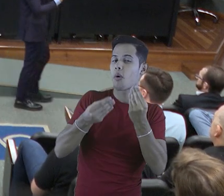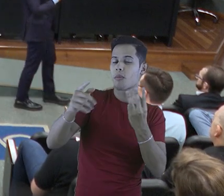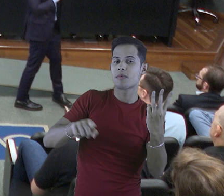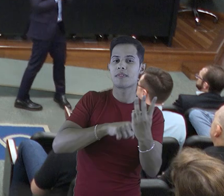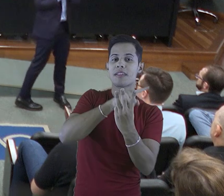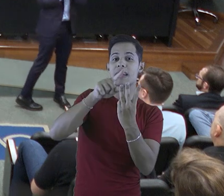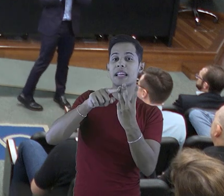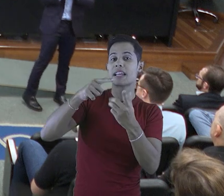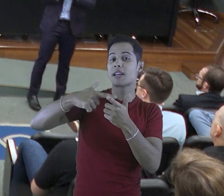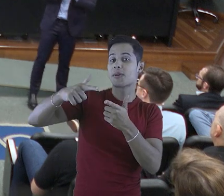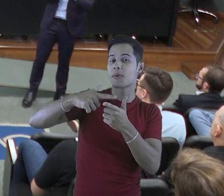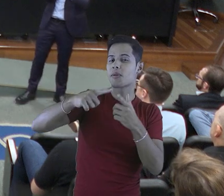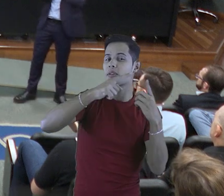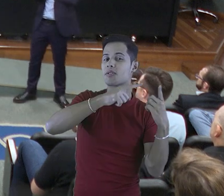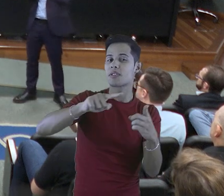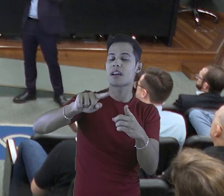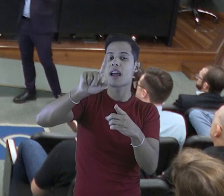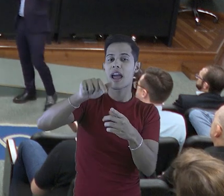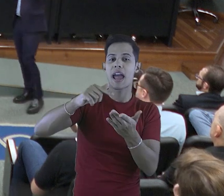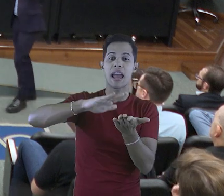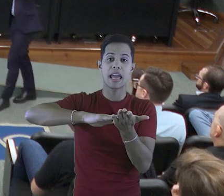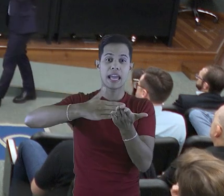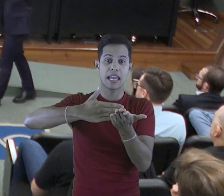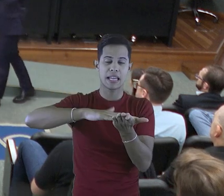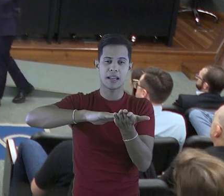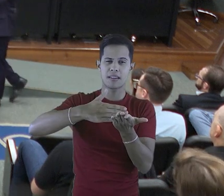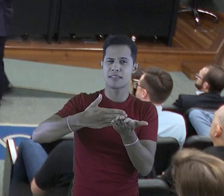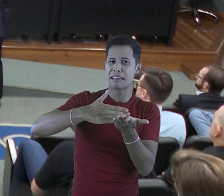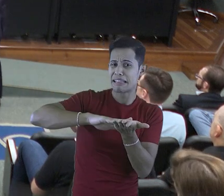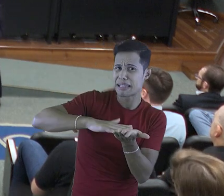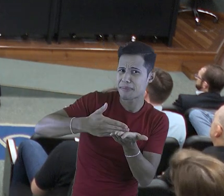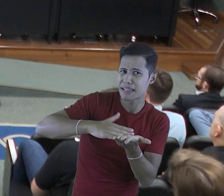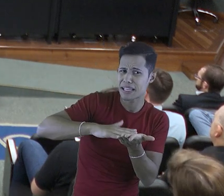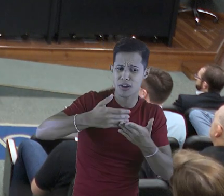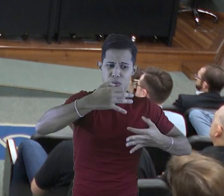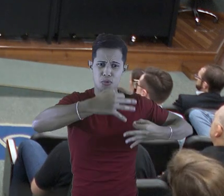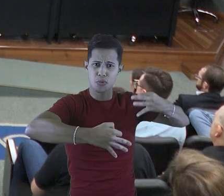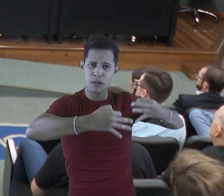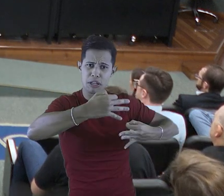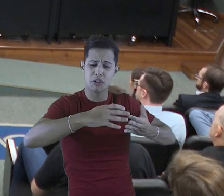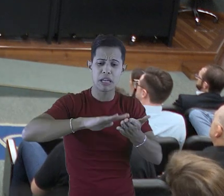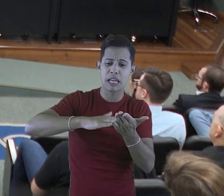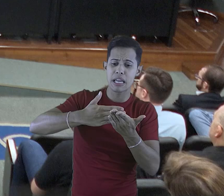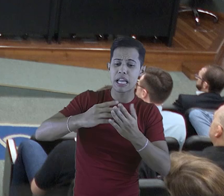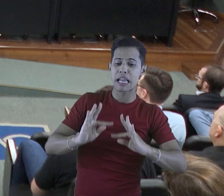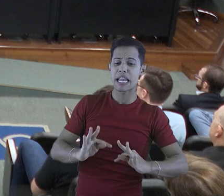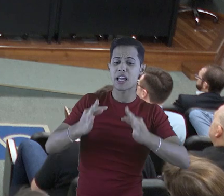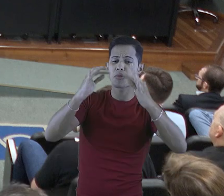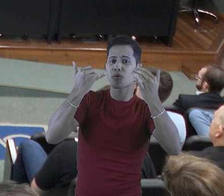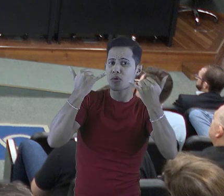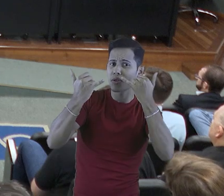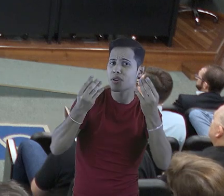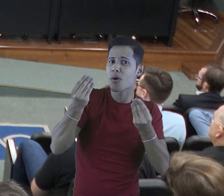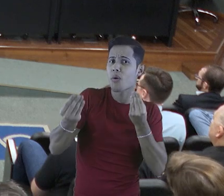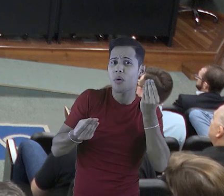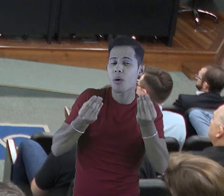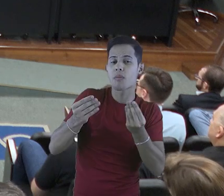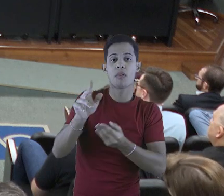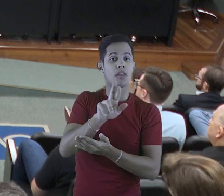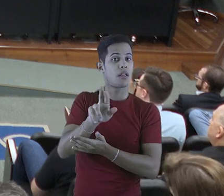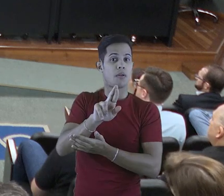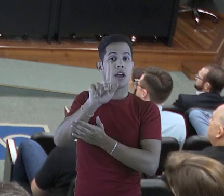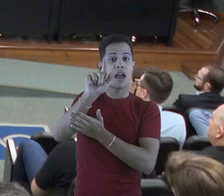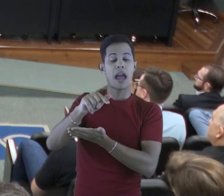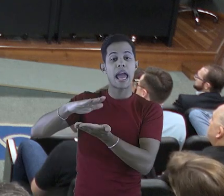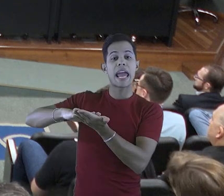é de interpretação. Mas vamos dizer assim, penulte, mas interpretação jurídica? Interpretação de tecnologia, de informação? Não, não. Interpretação